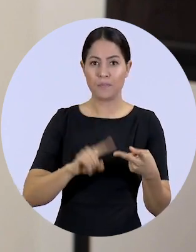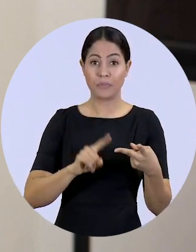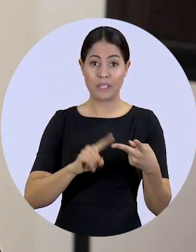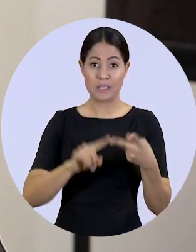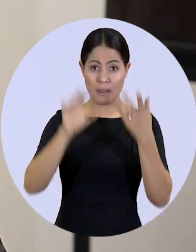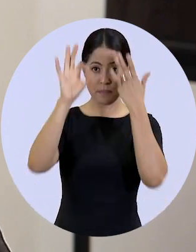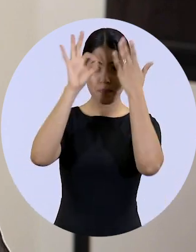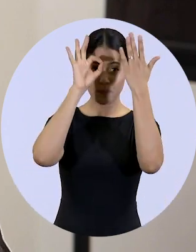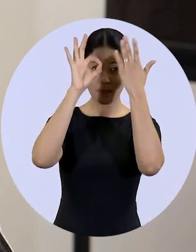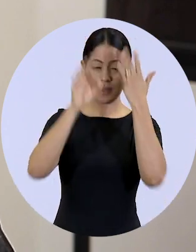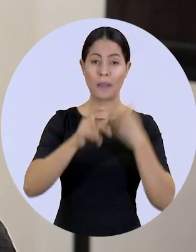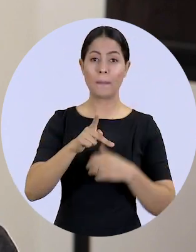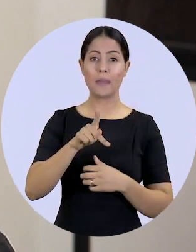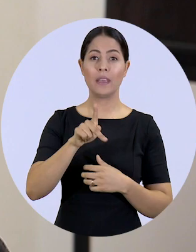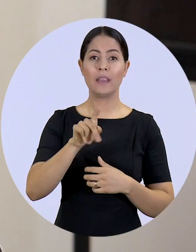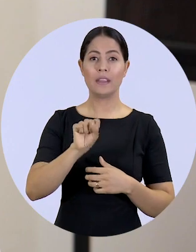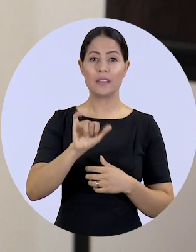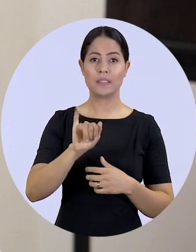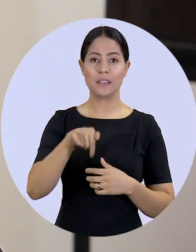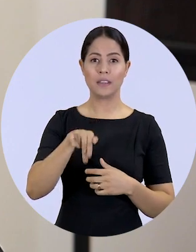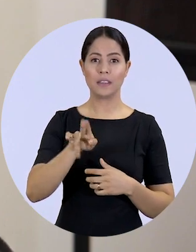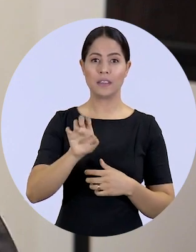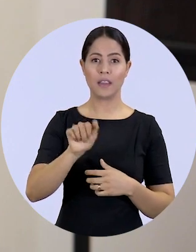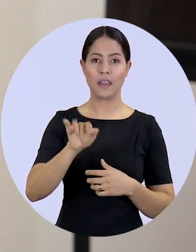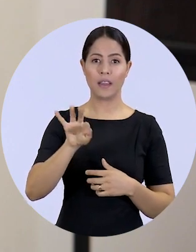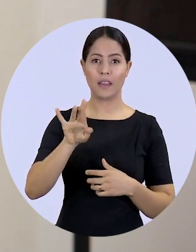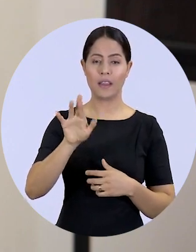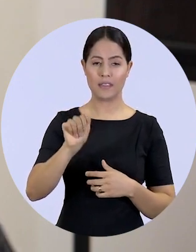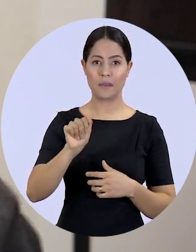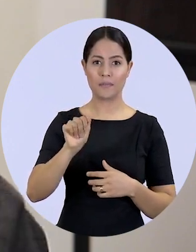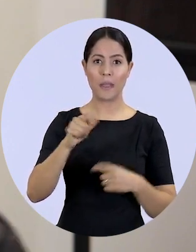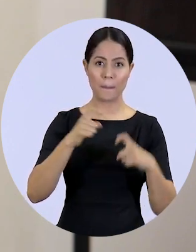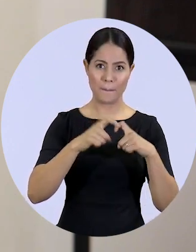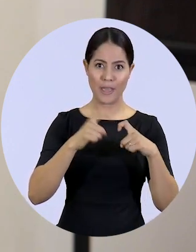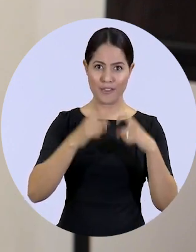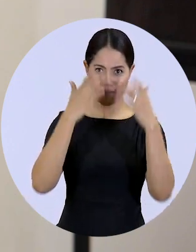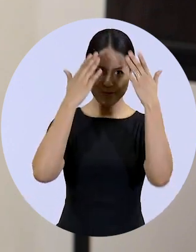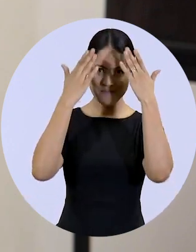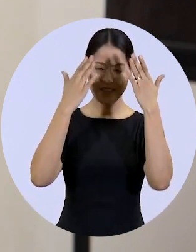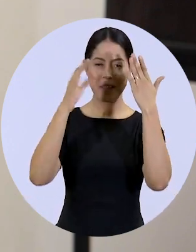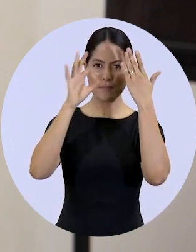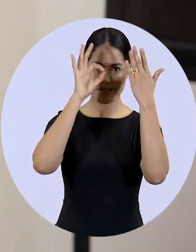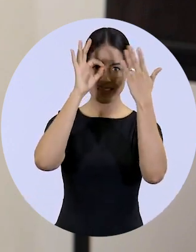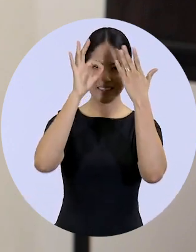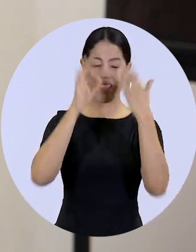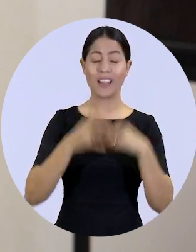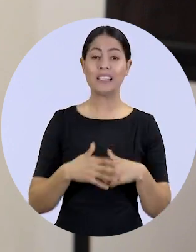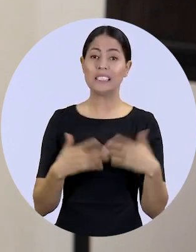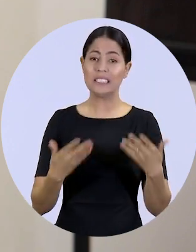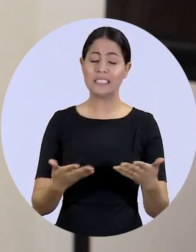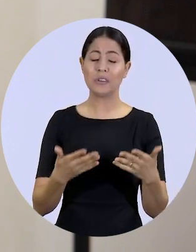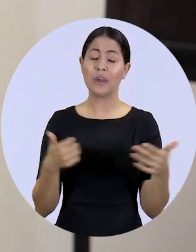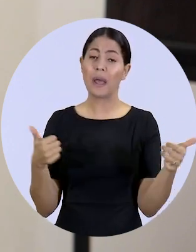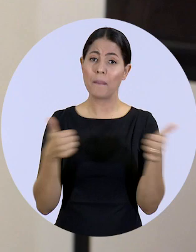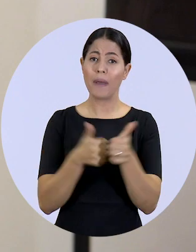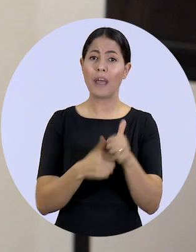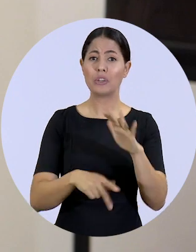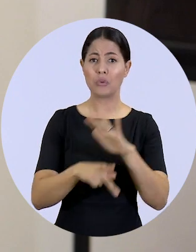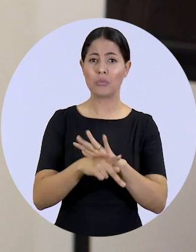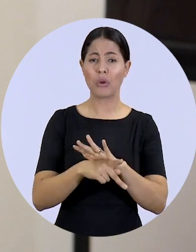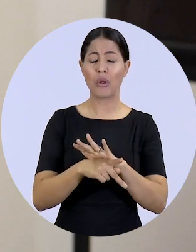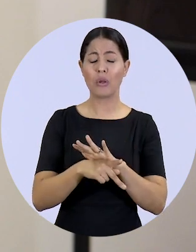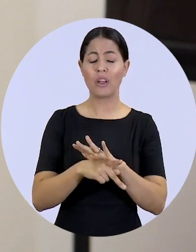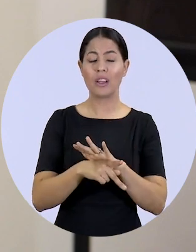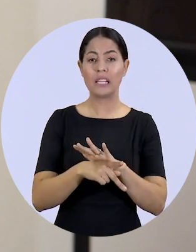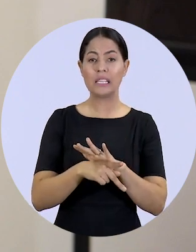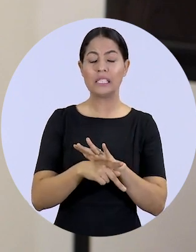porque gostava já dessas questões que nos intrigam da mente humana. E isso está muito perto da área criminal. Então